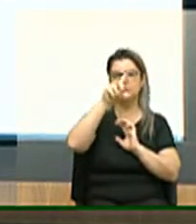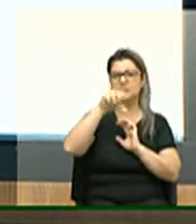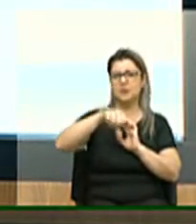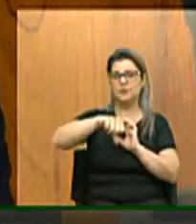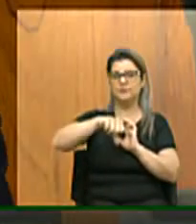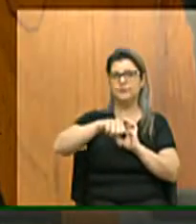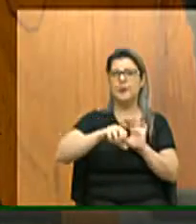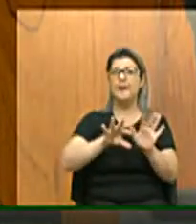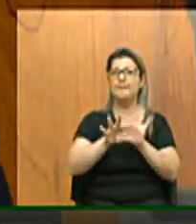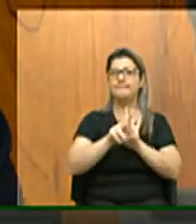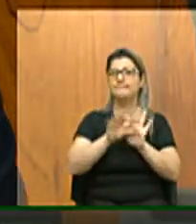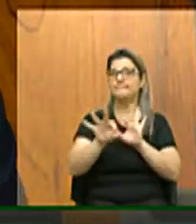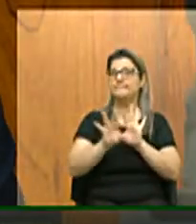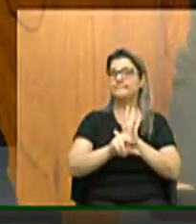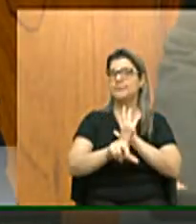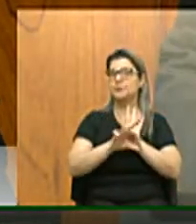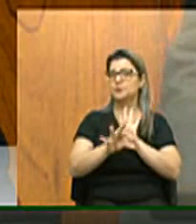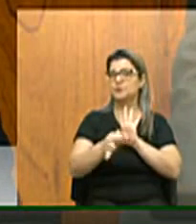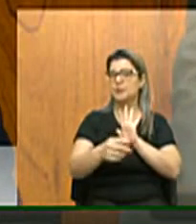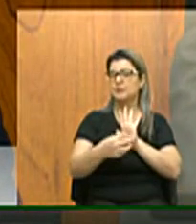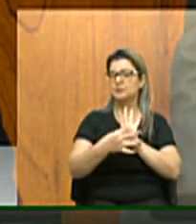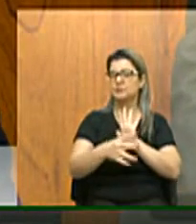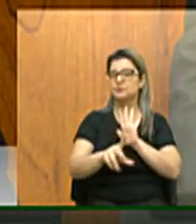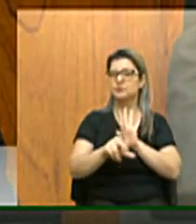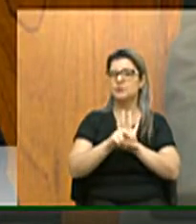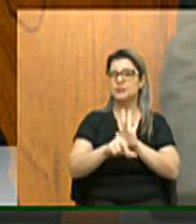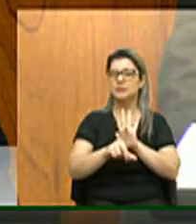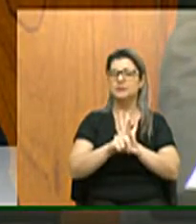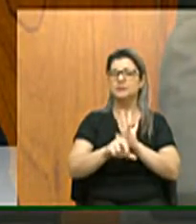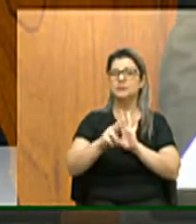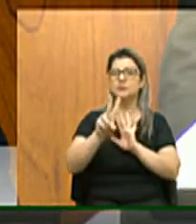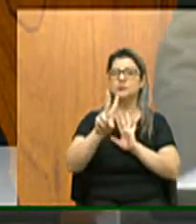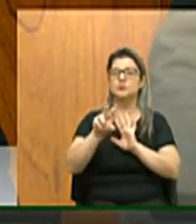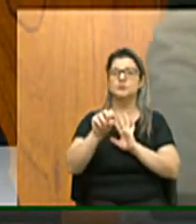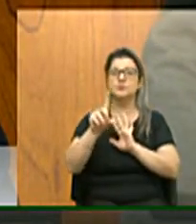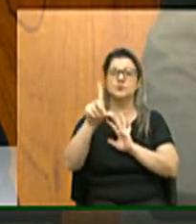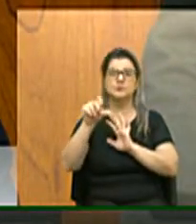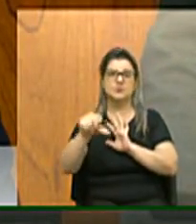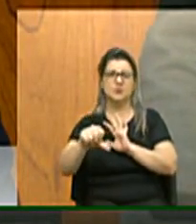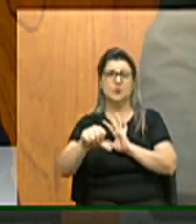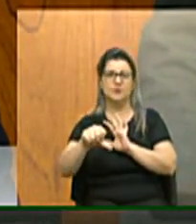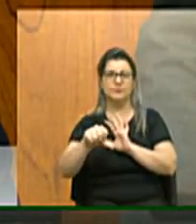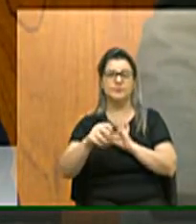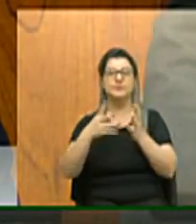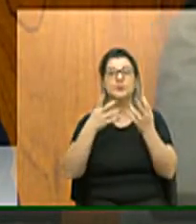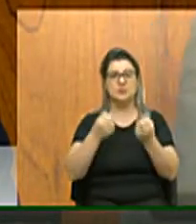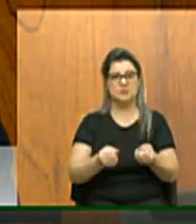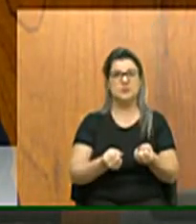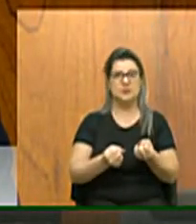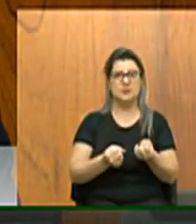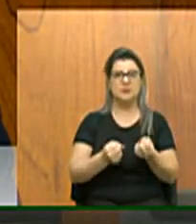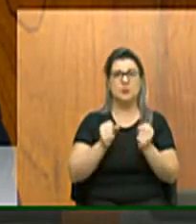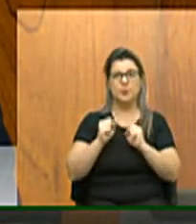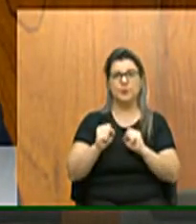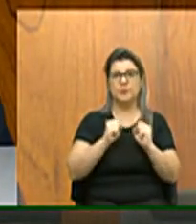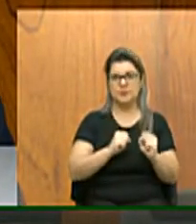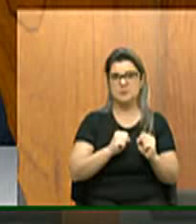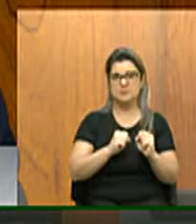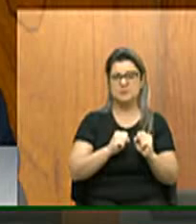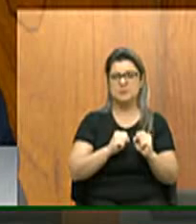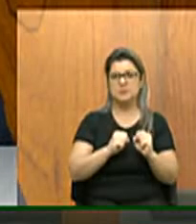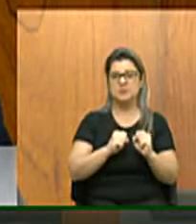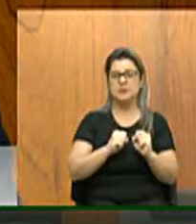dia, projeto de lei 515/2019, de autoria do Poder Executivo, que autoriza o Poder Executivo a alienar de